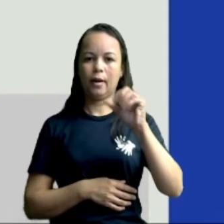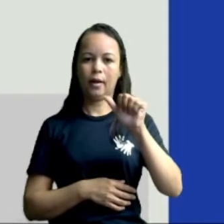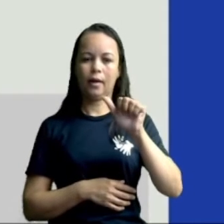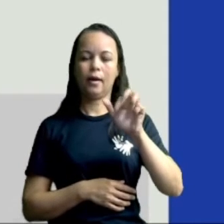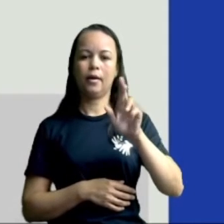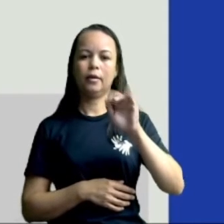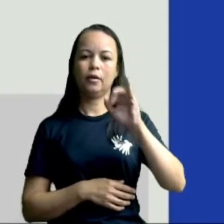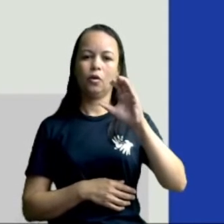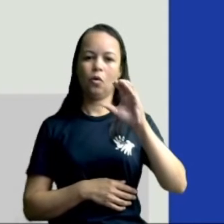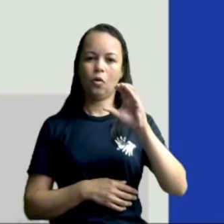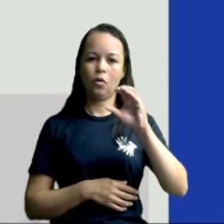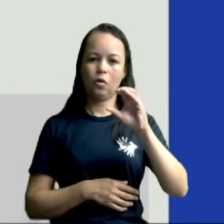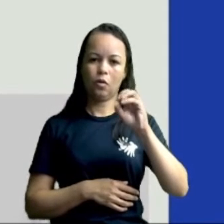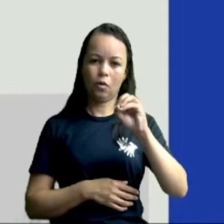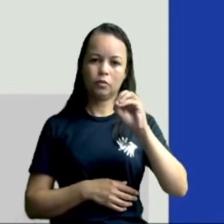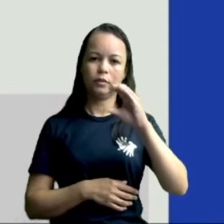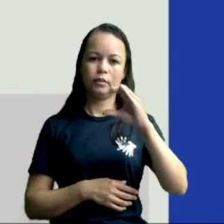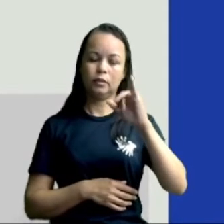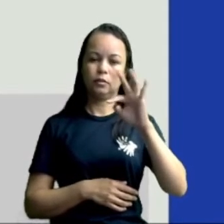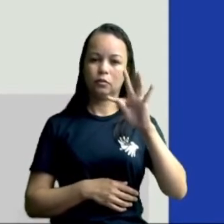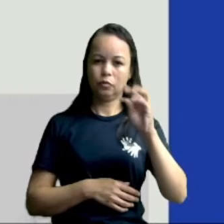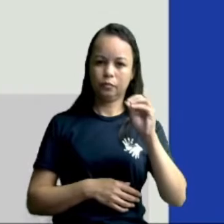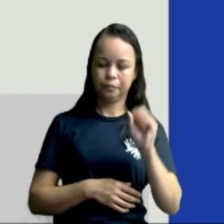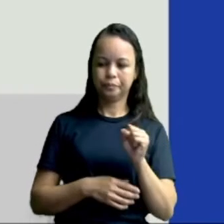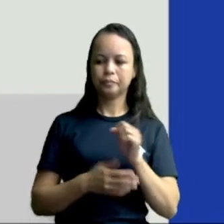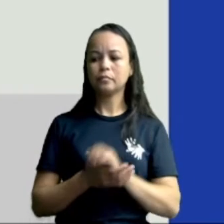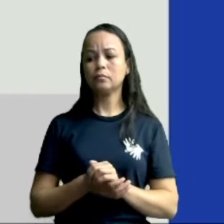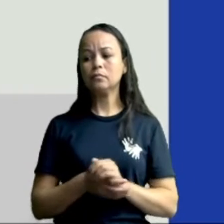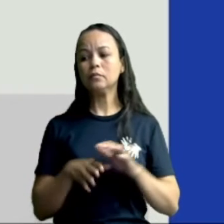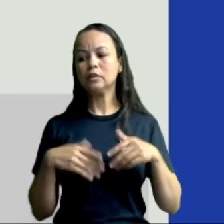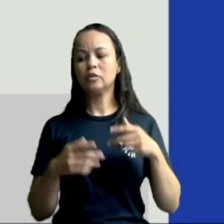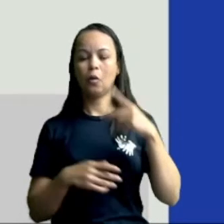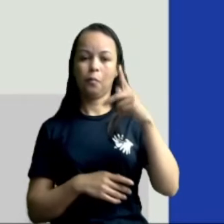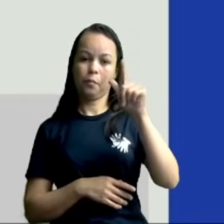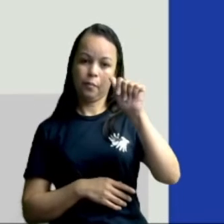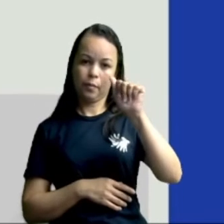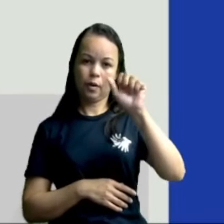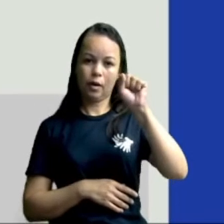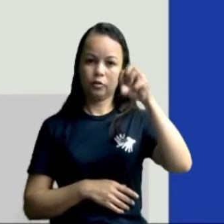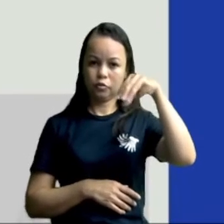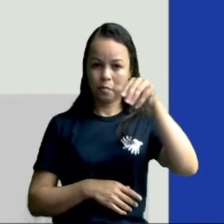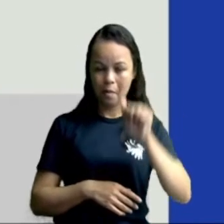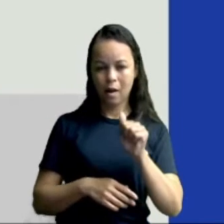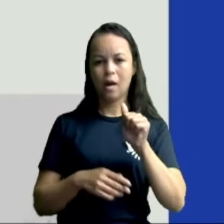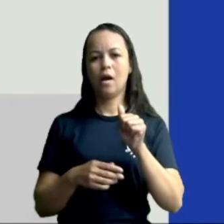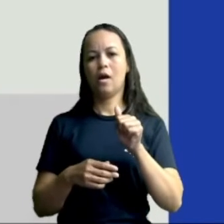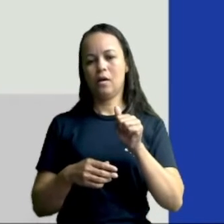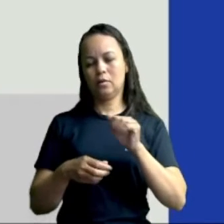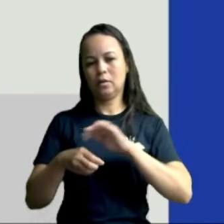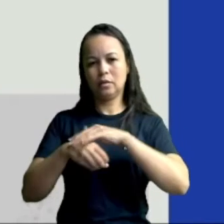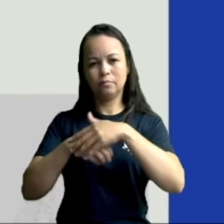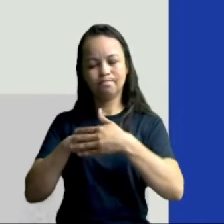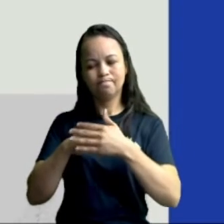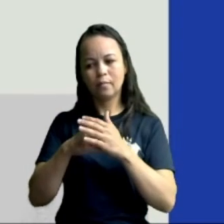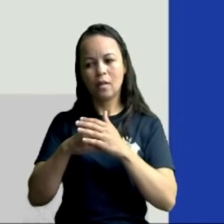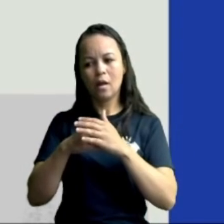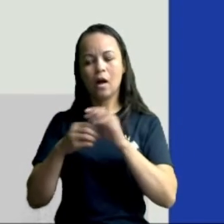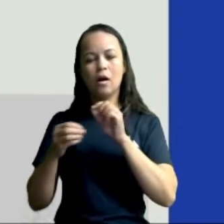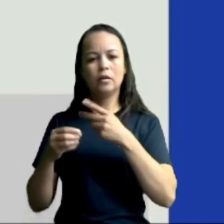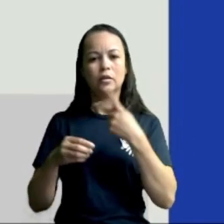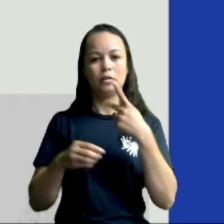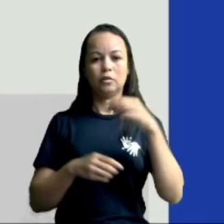Já o plasma, eu posso dizer que, basicamente, o nosso sangue é formado majoritariamente de plasma. E esse